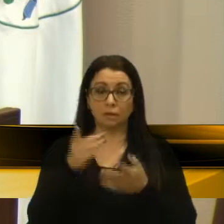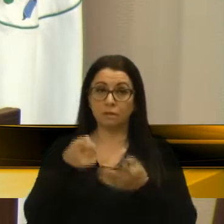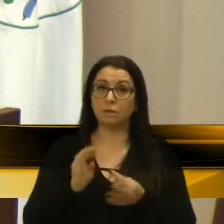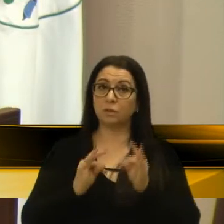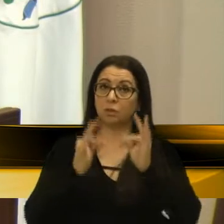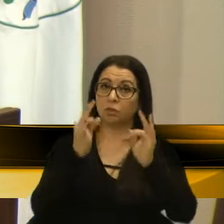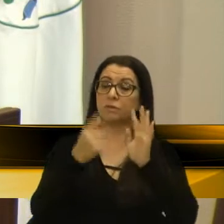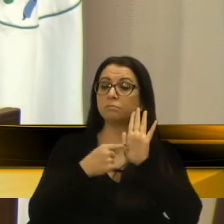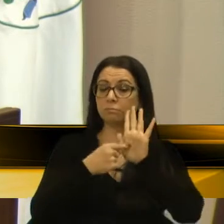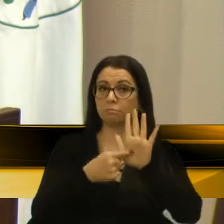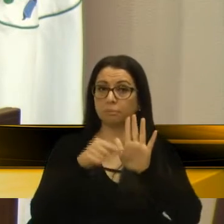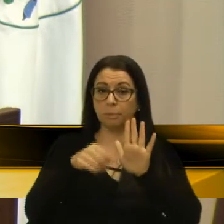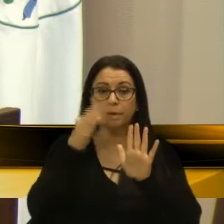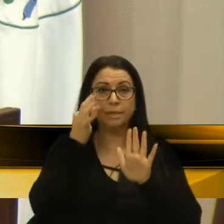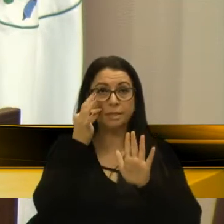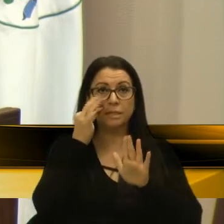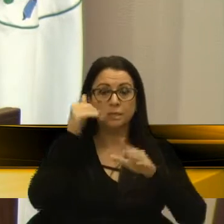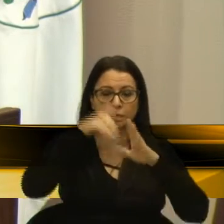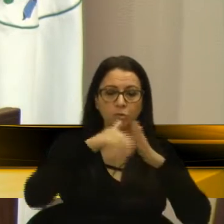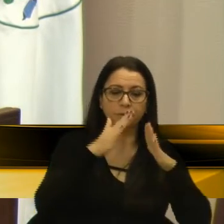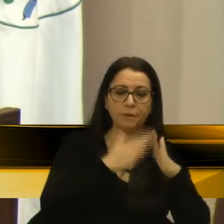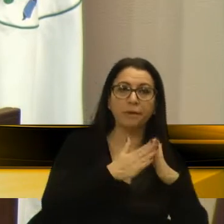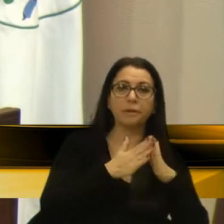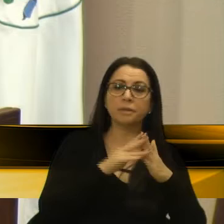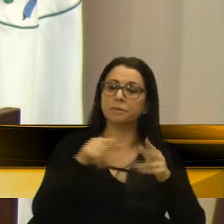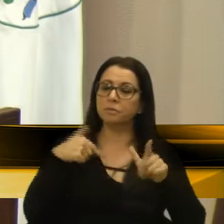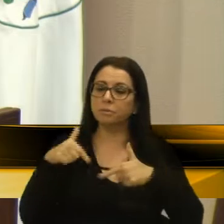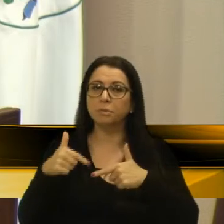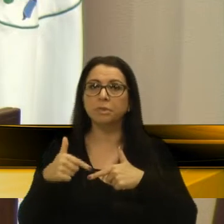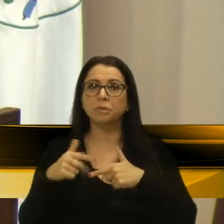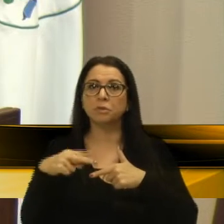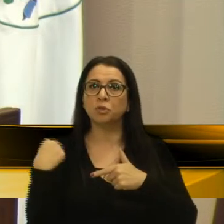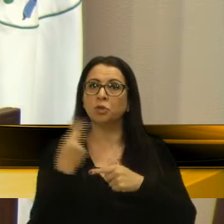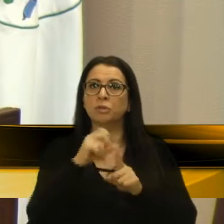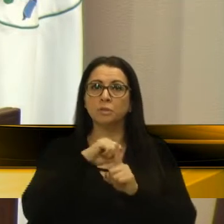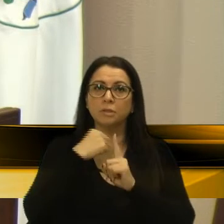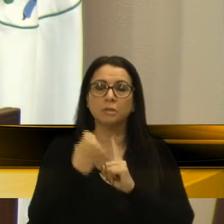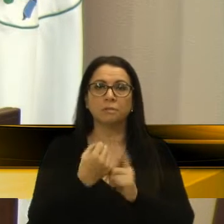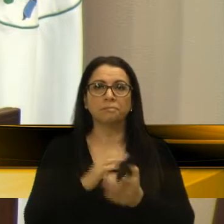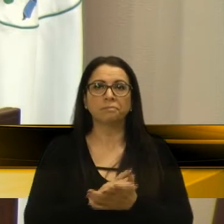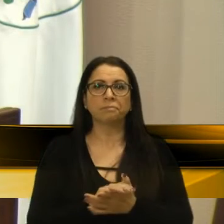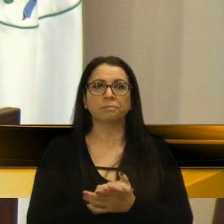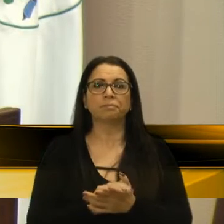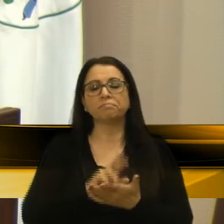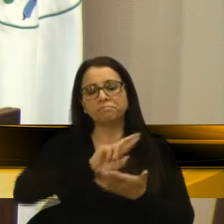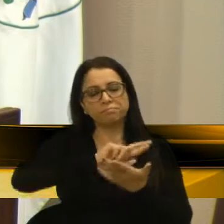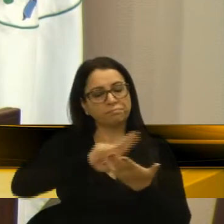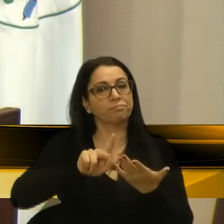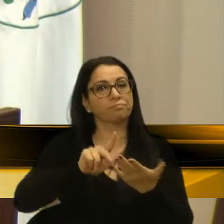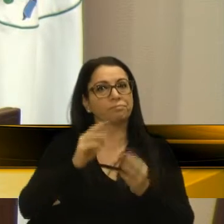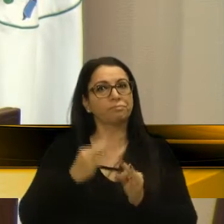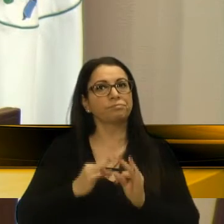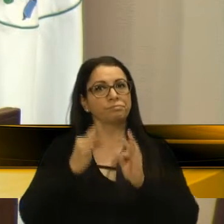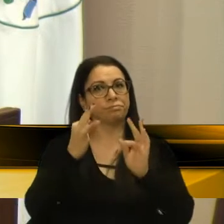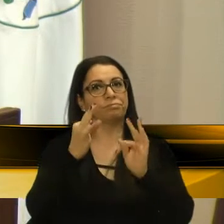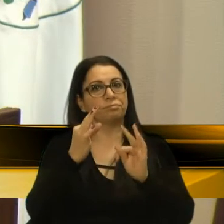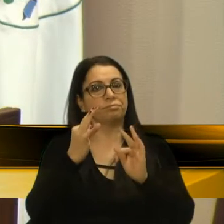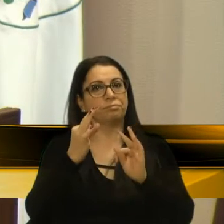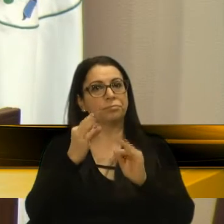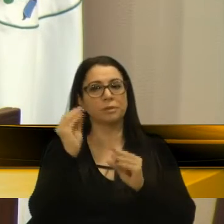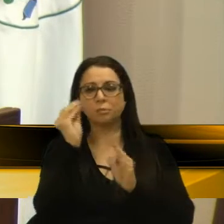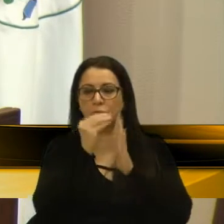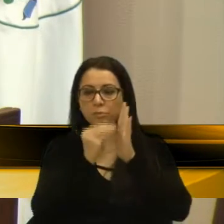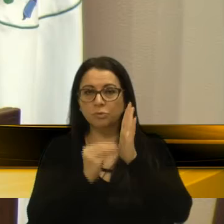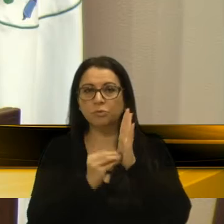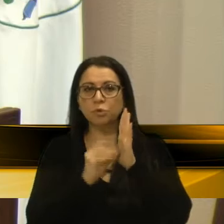tecnologia presente no nosso lar, no nosso trabalho e na nossa sociedade, enfim, a tecnologia preenchendo todos